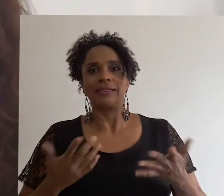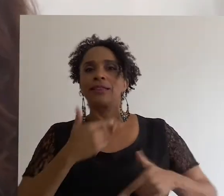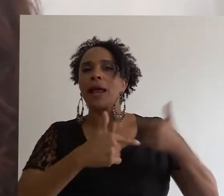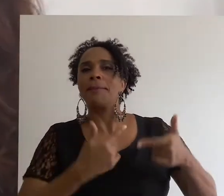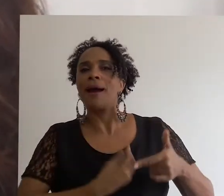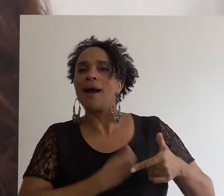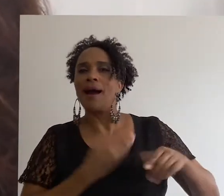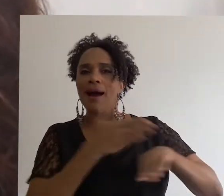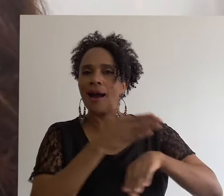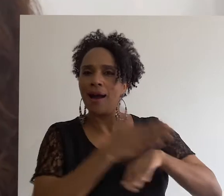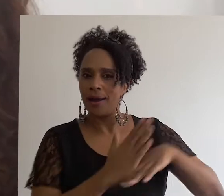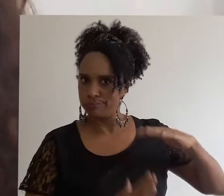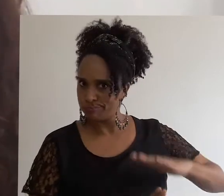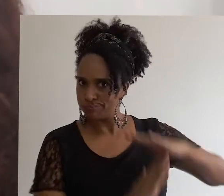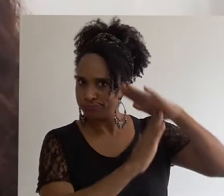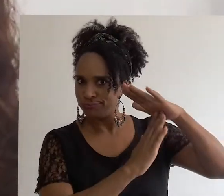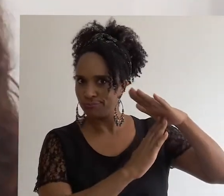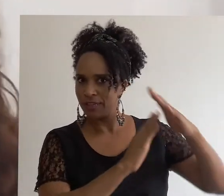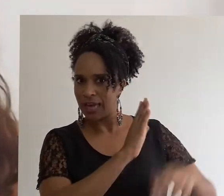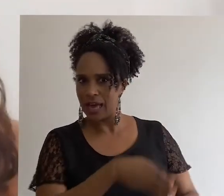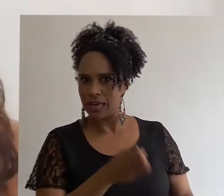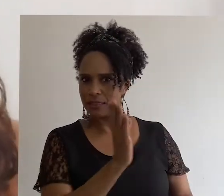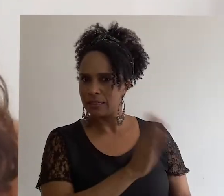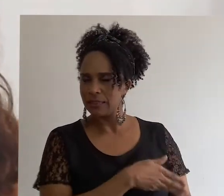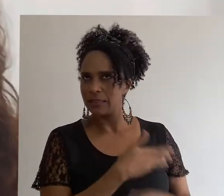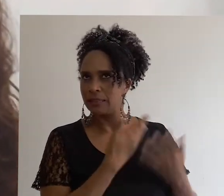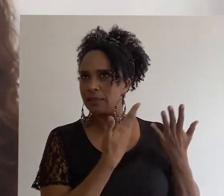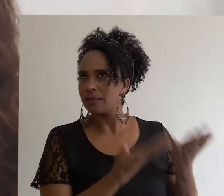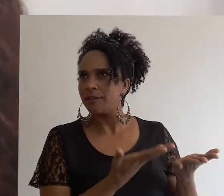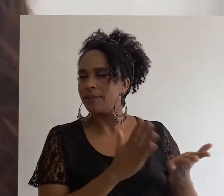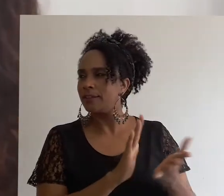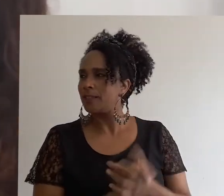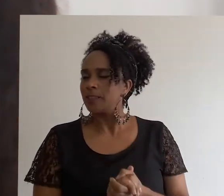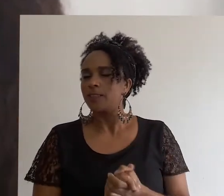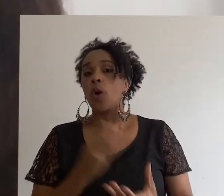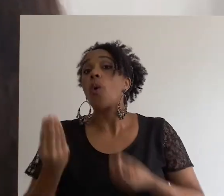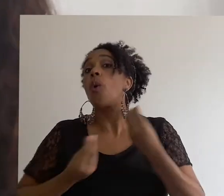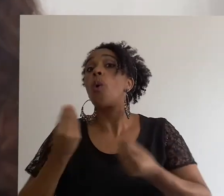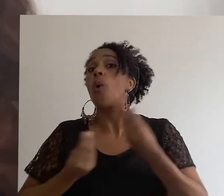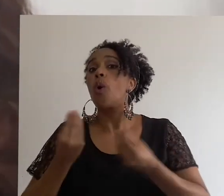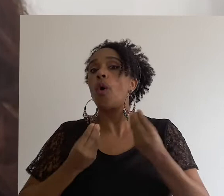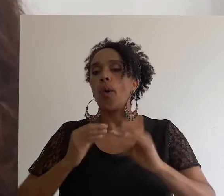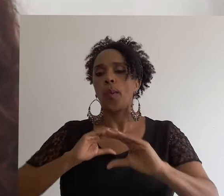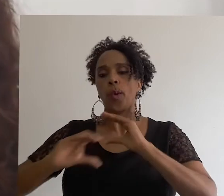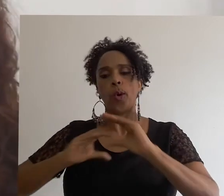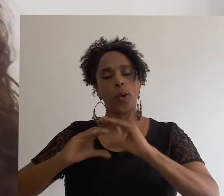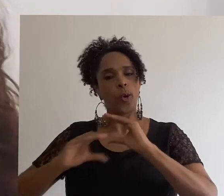das atividades presenciais, o que mudou completamente a forma como a gente tinha planejado a comunicação esse